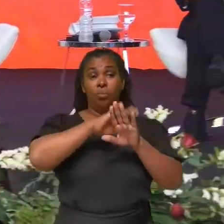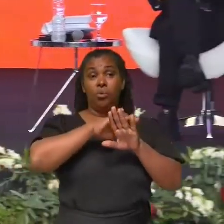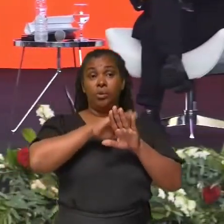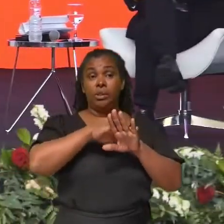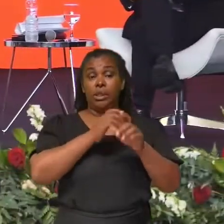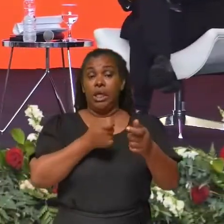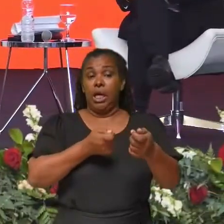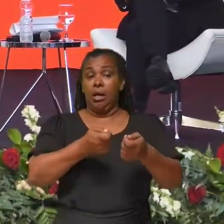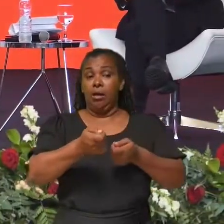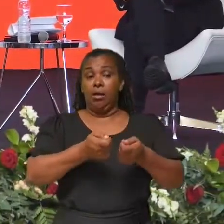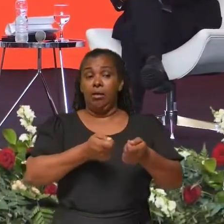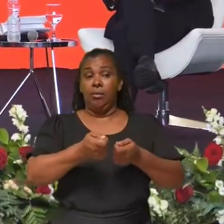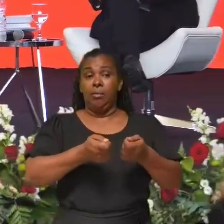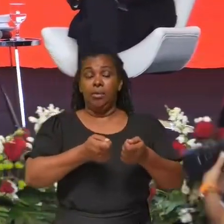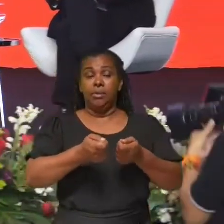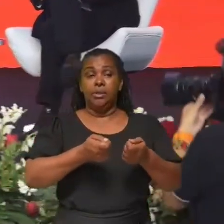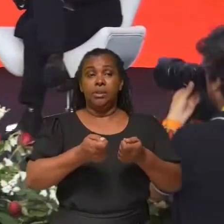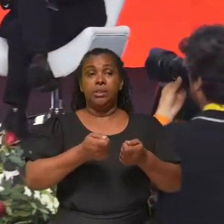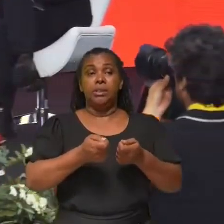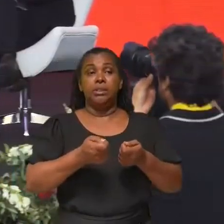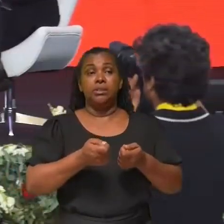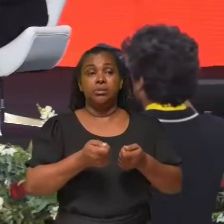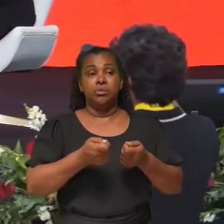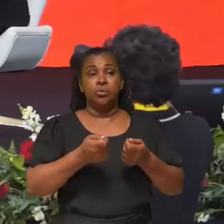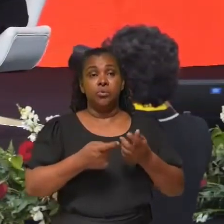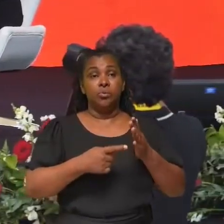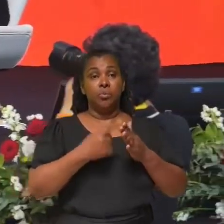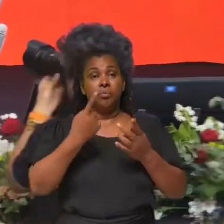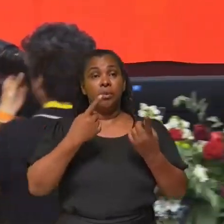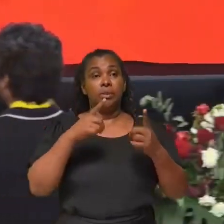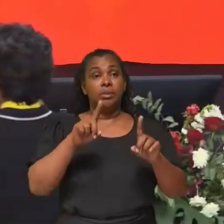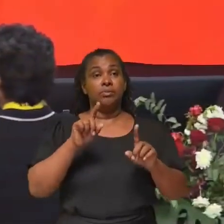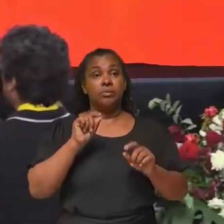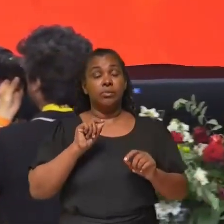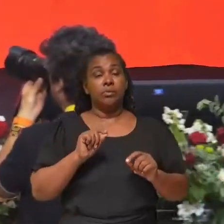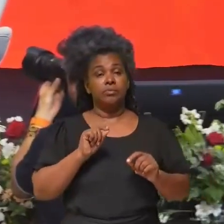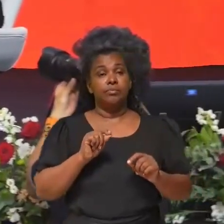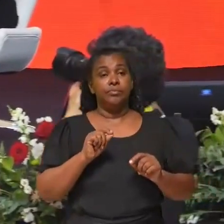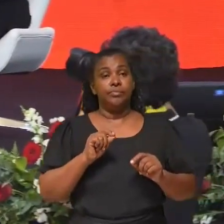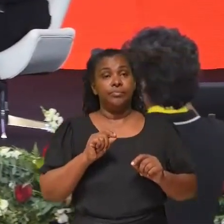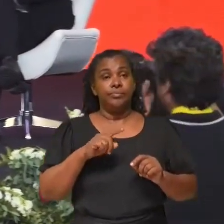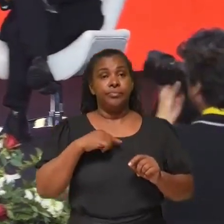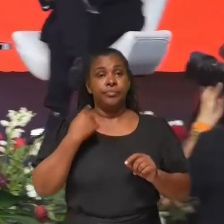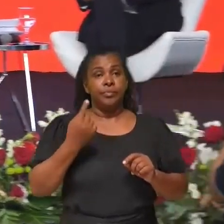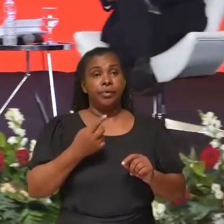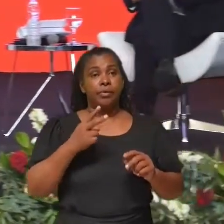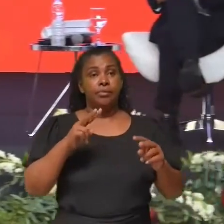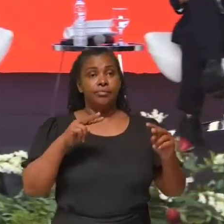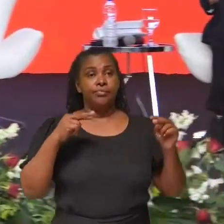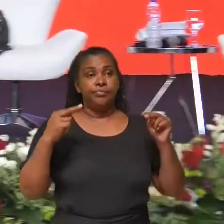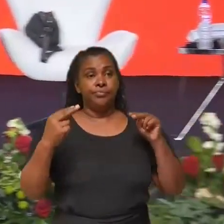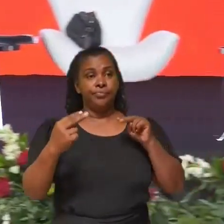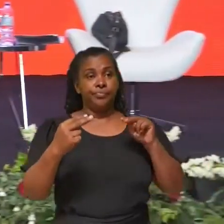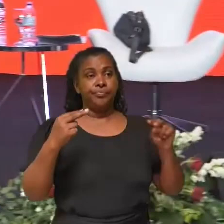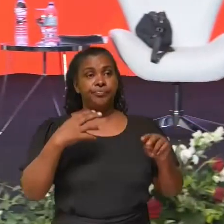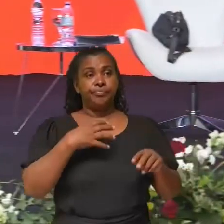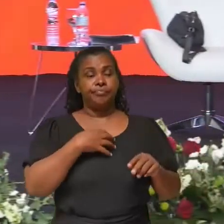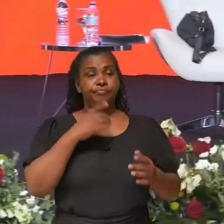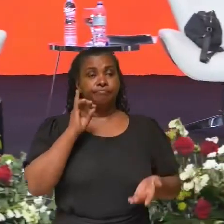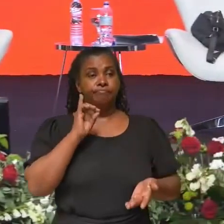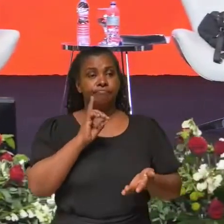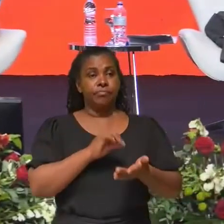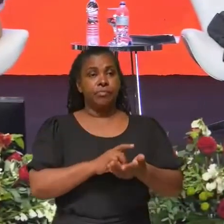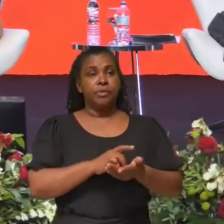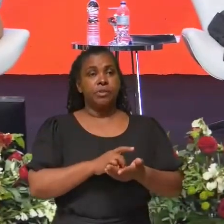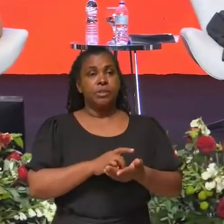o primeiro desafio é esse. A gente se vê de uma maneira que não é sempre a forma como nós